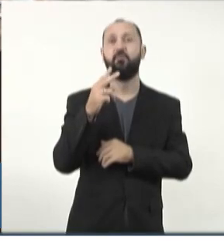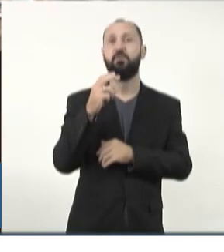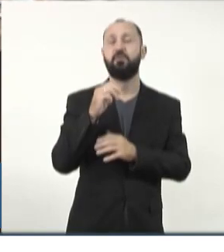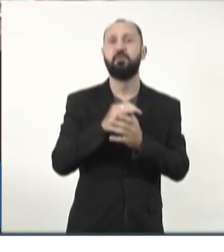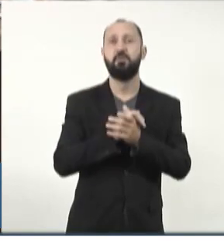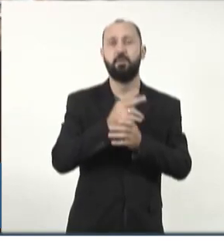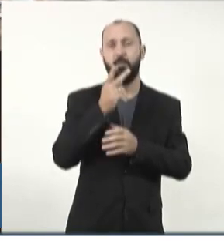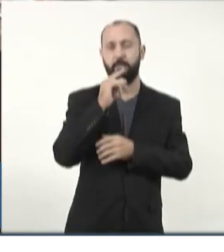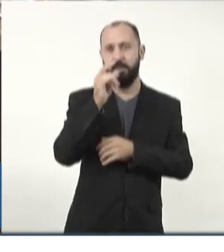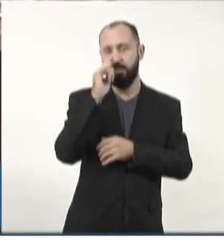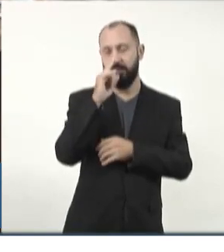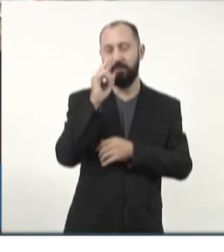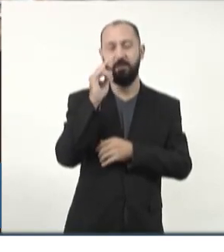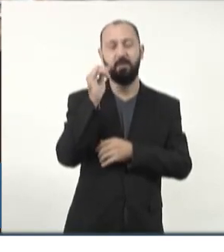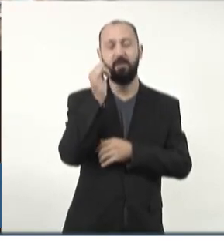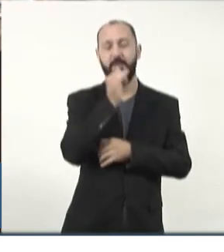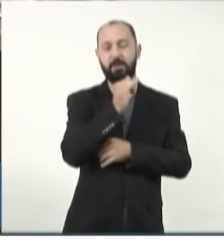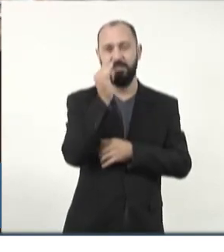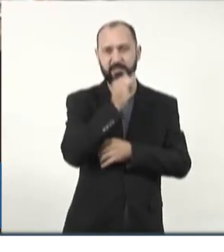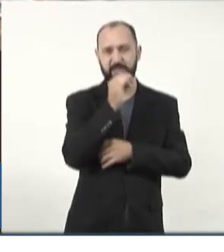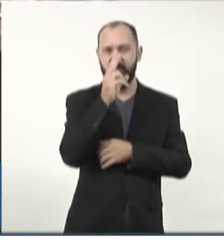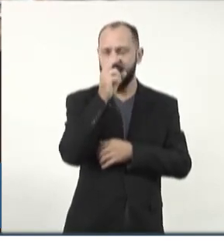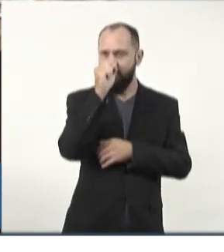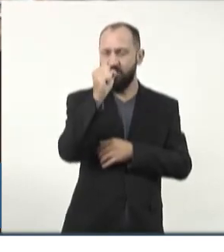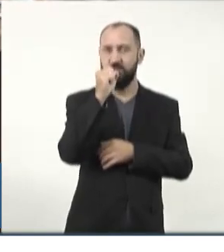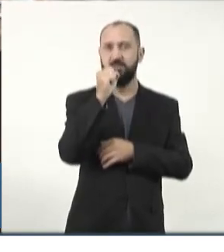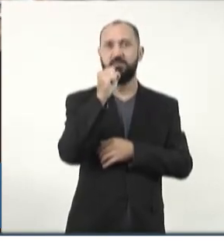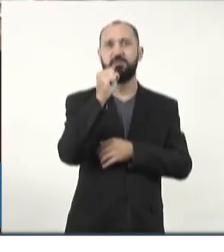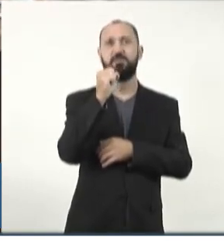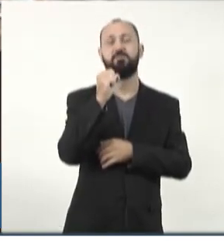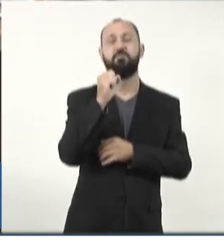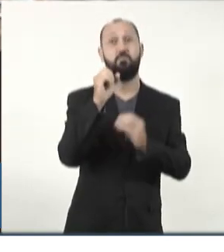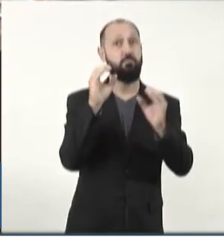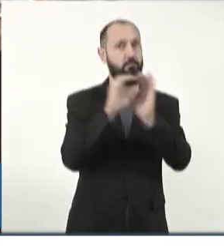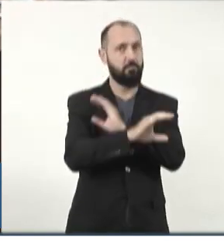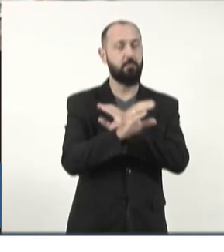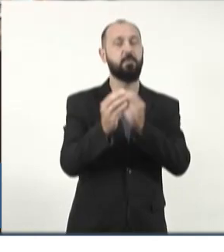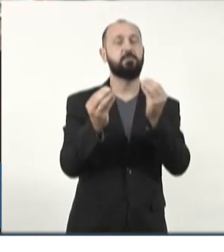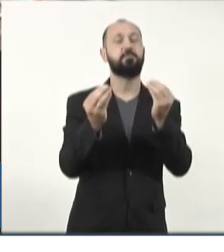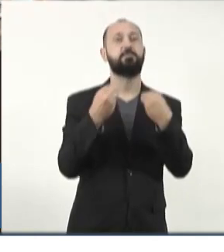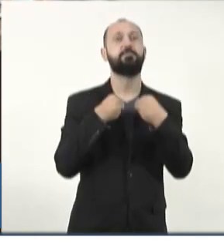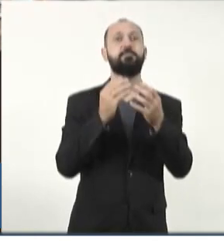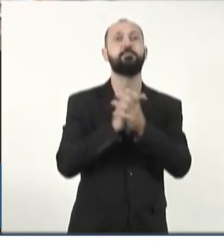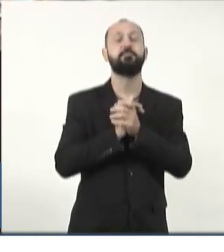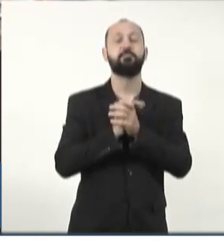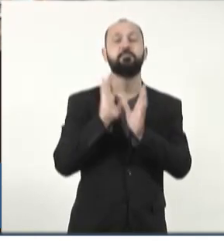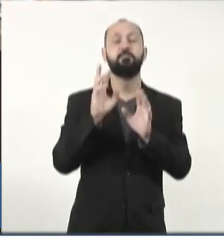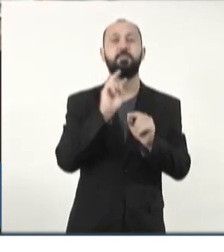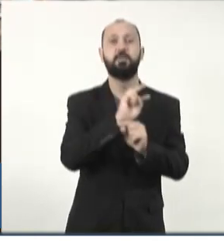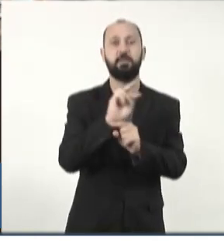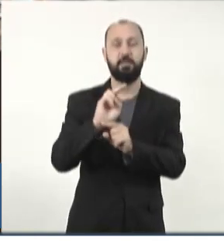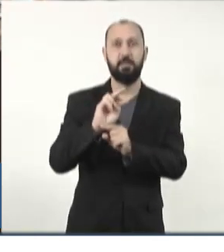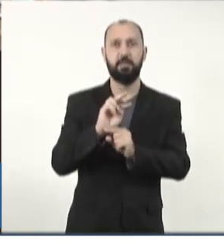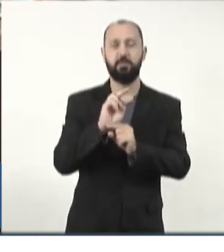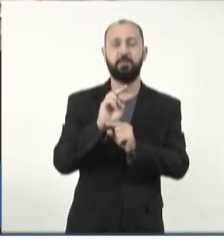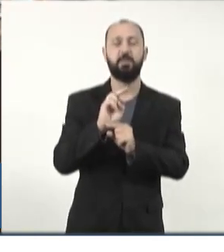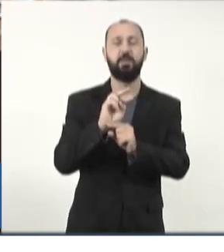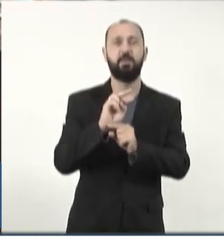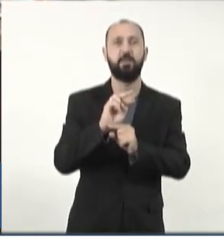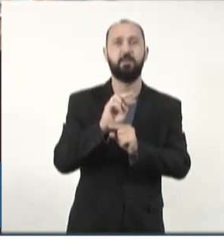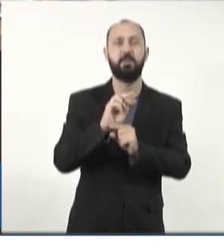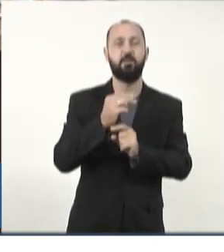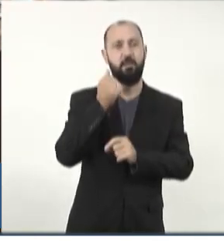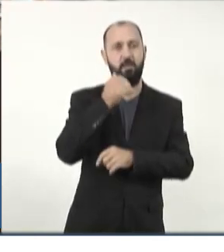pai era italiano, então aquele machista, né? Completo. E eu já criei a minha filha já com